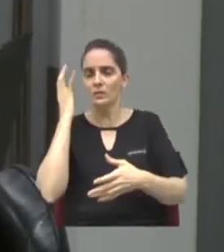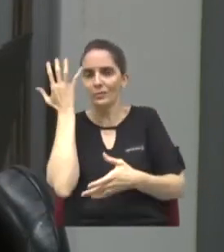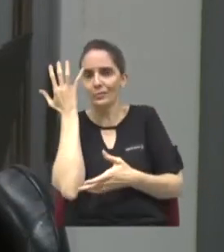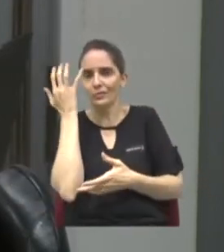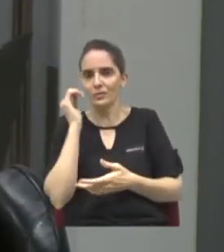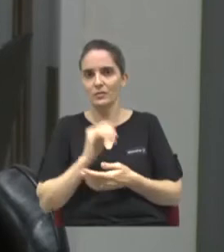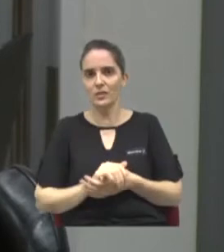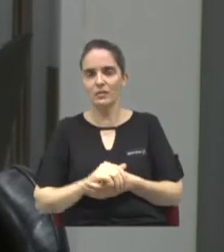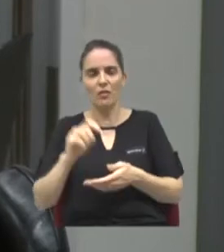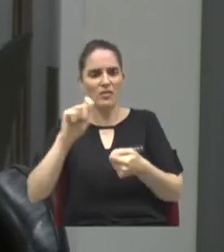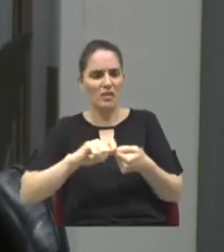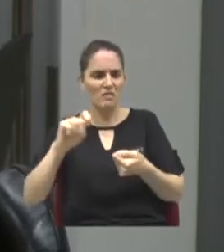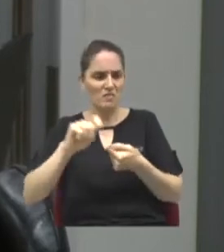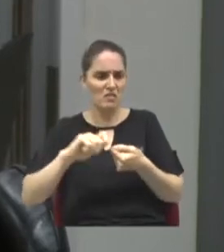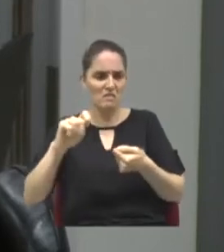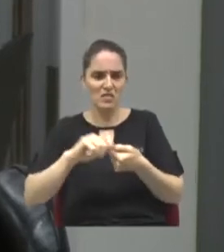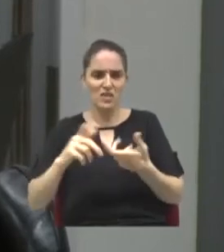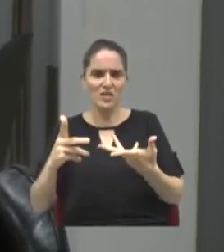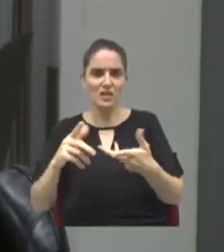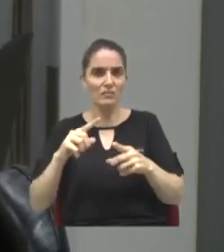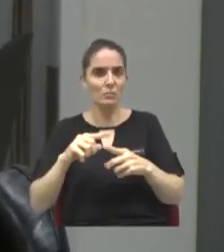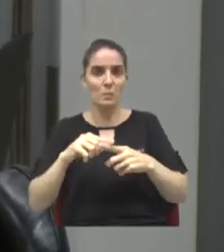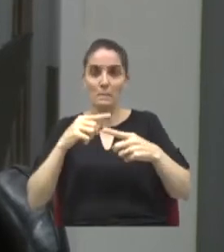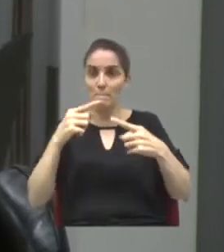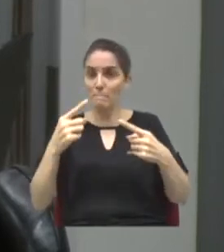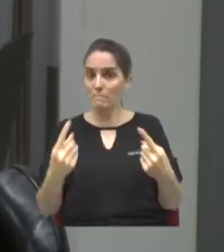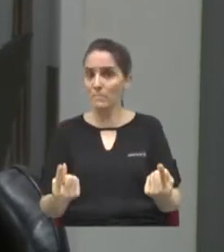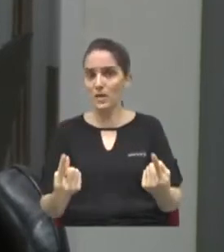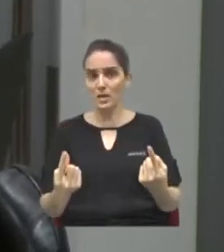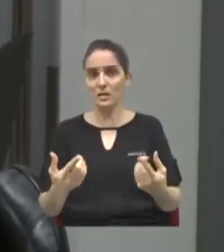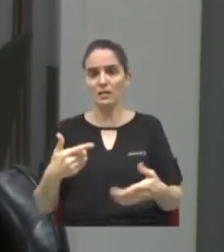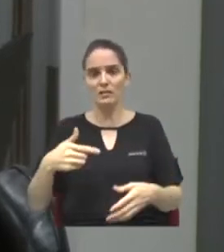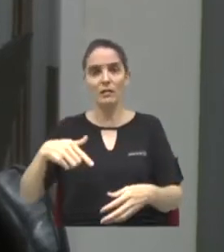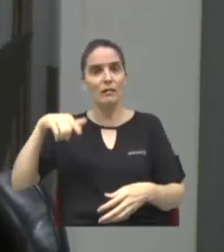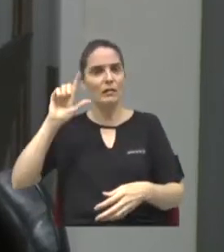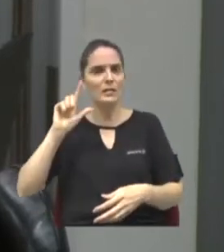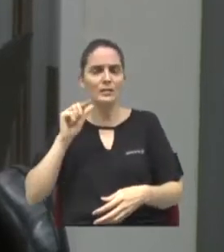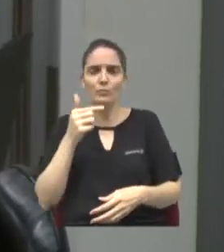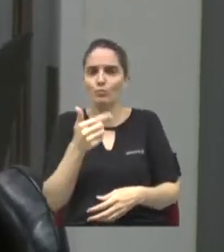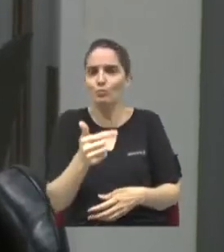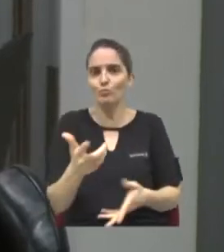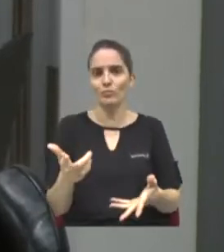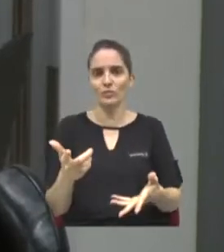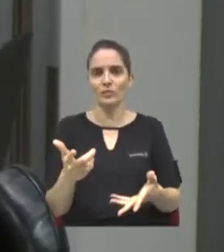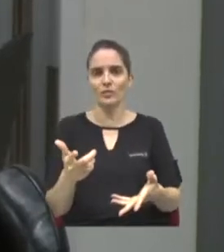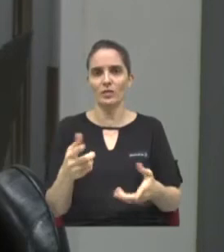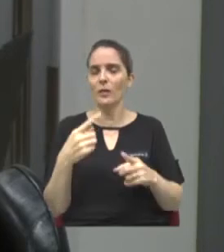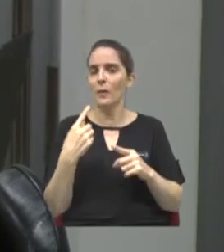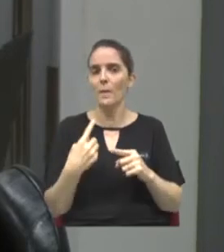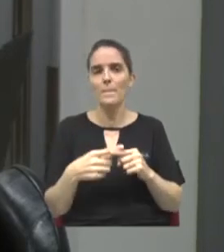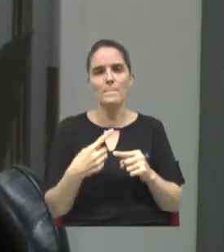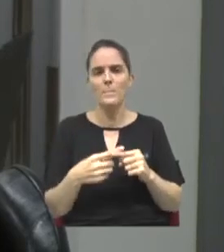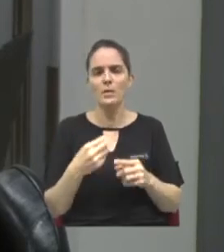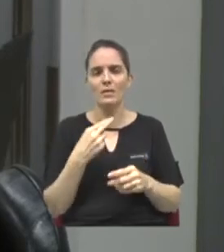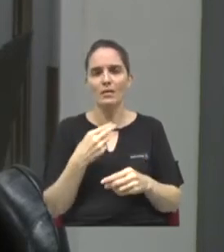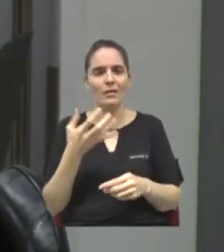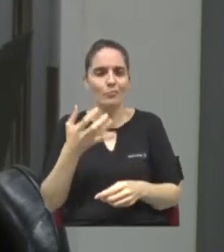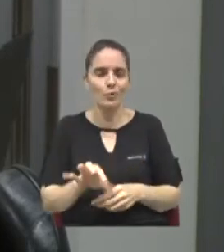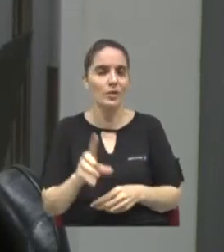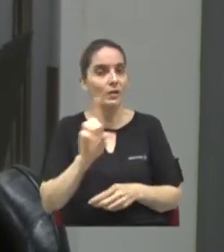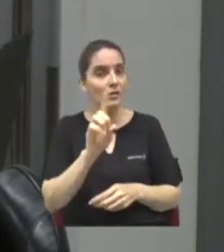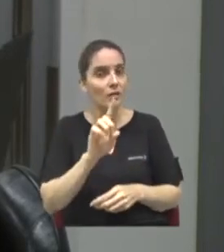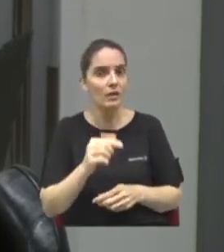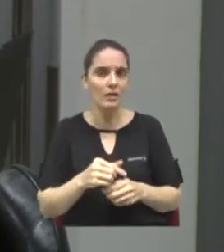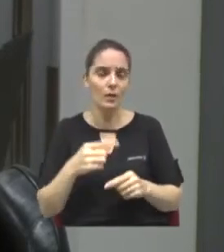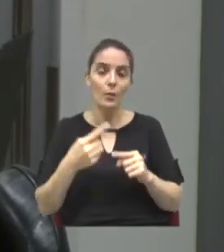sendo tomadas, que até então não tinha se conseguido. Não é porque não queria, porque também não tinha se conseguido,